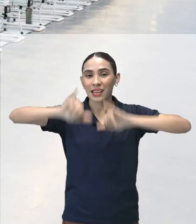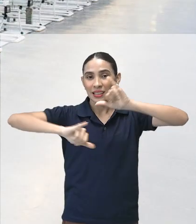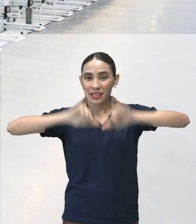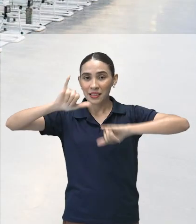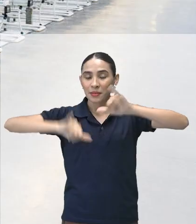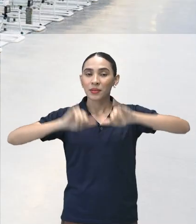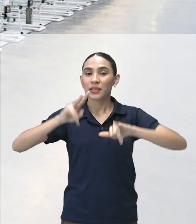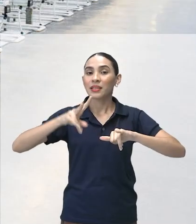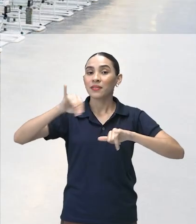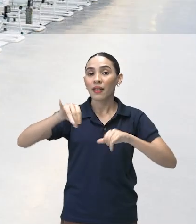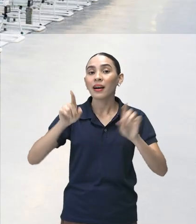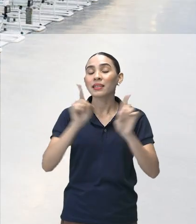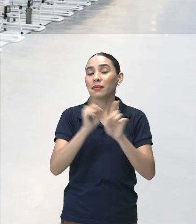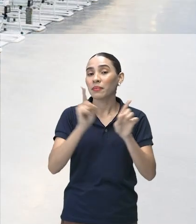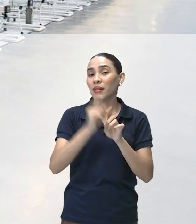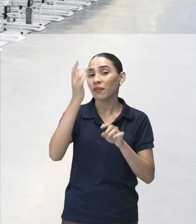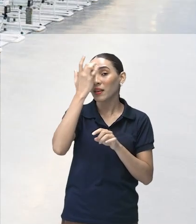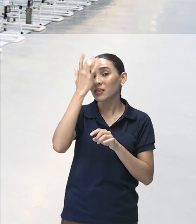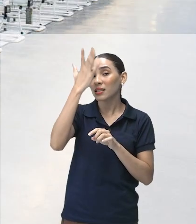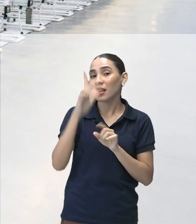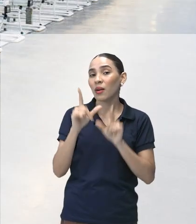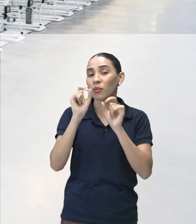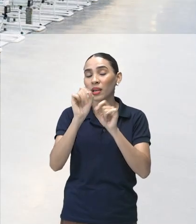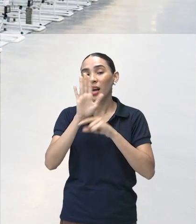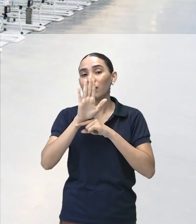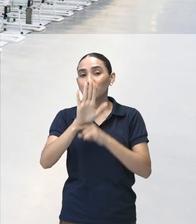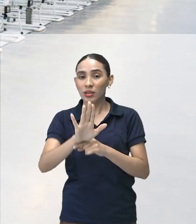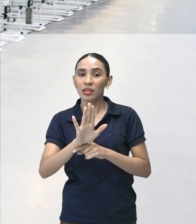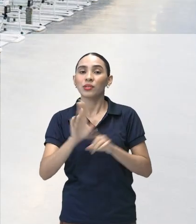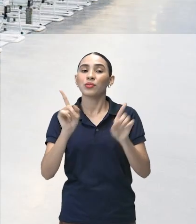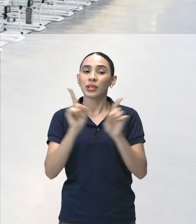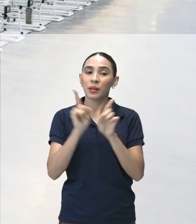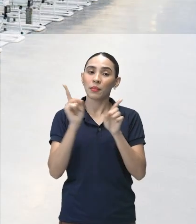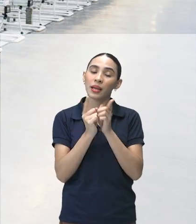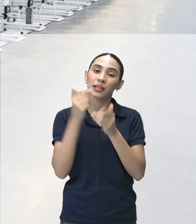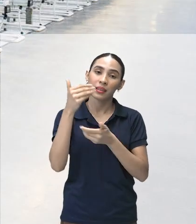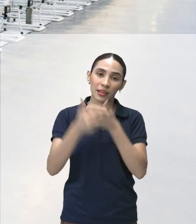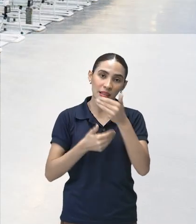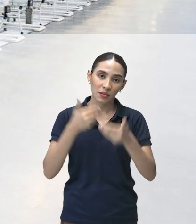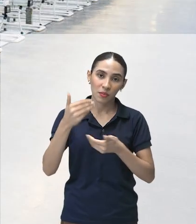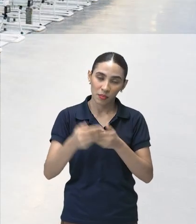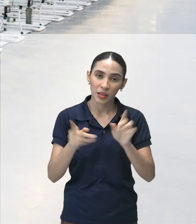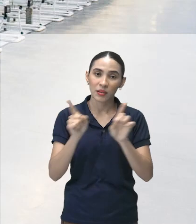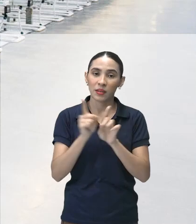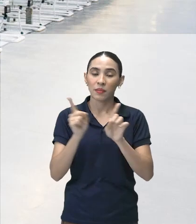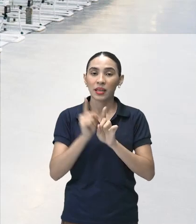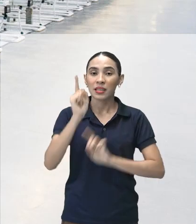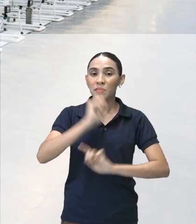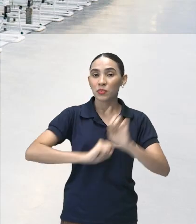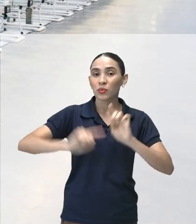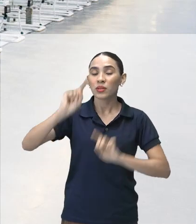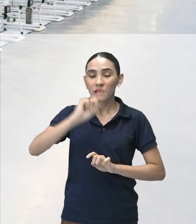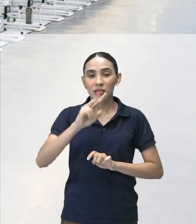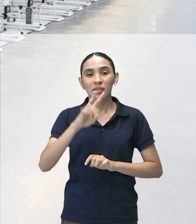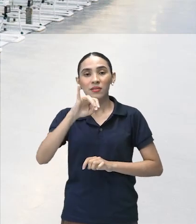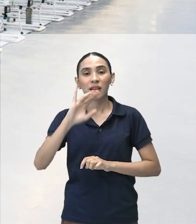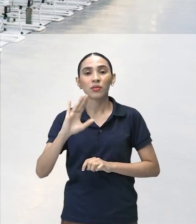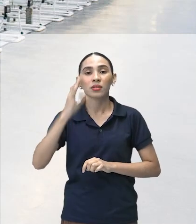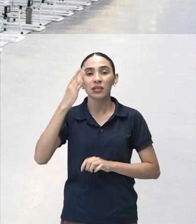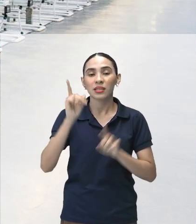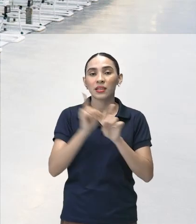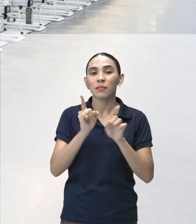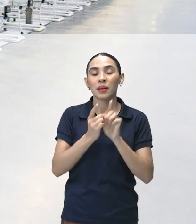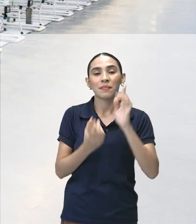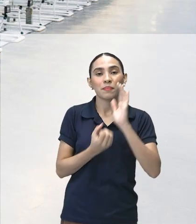químicos, que acabam também facilitando, ajudando, né, nesse desenvolvimento, nessas transformações que estão ocorrendo